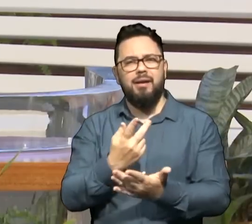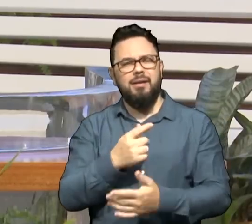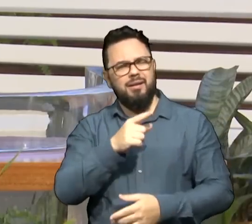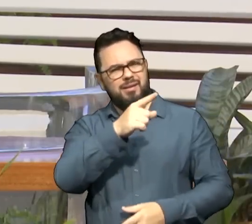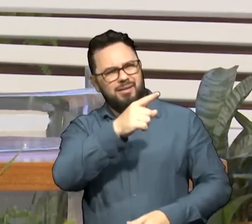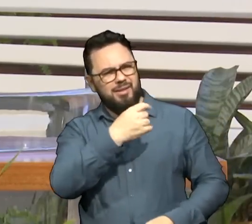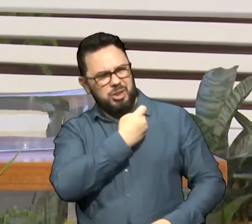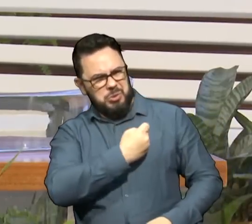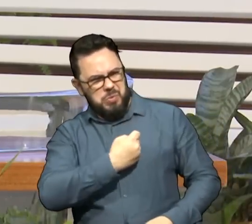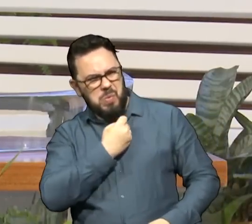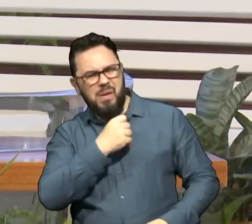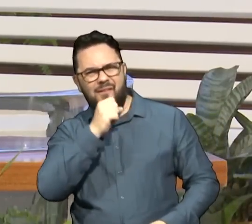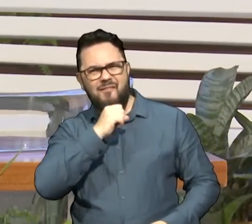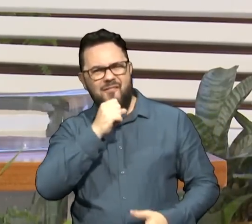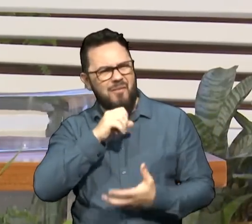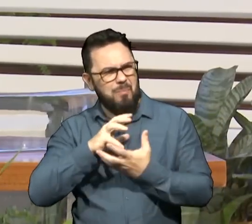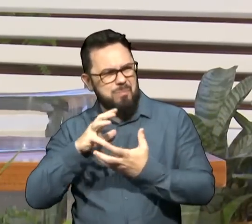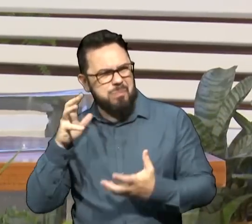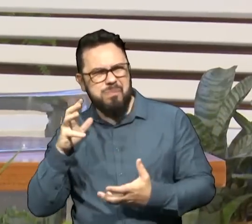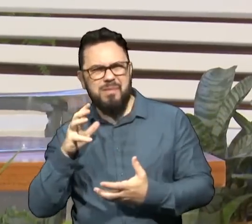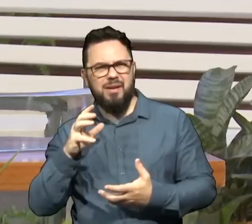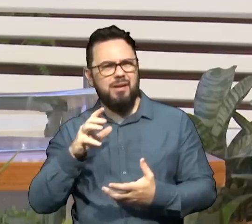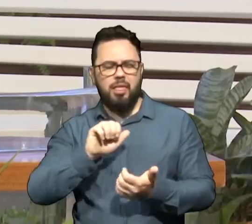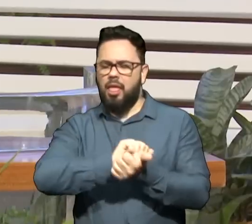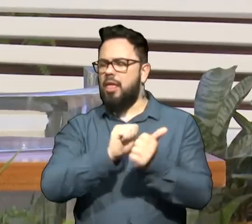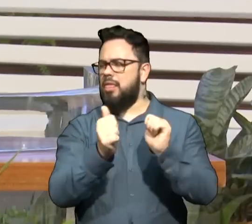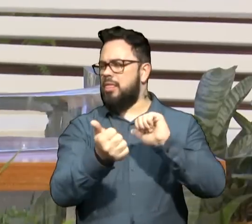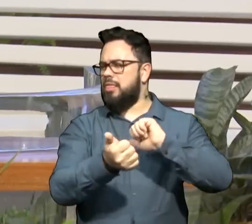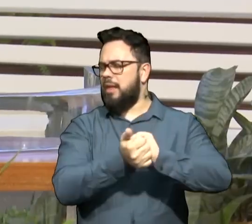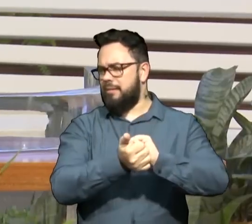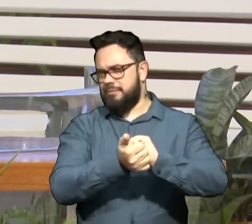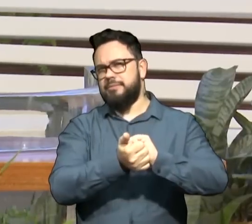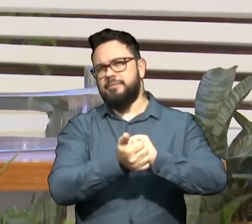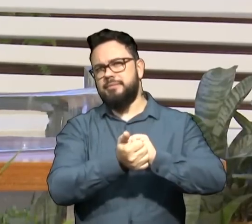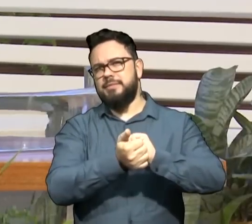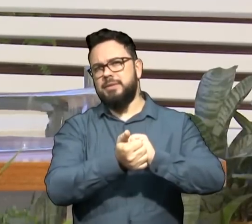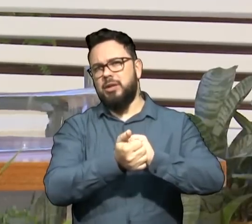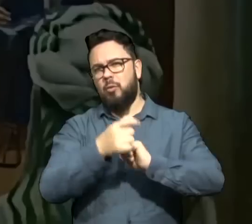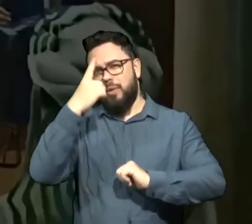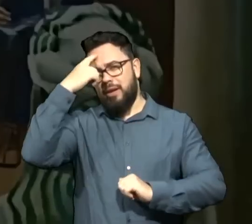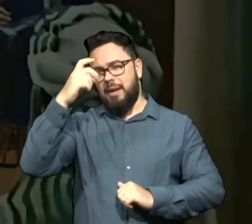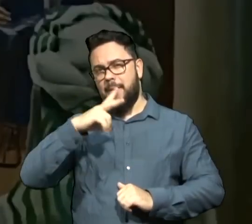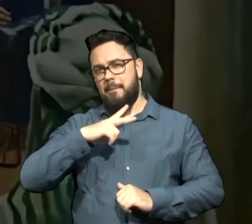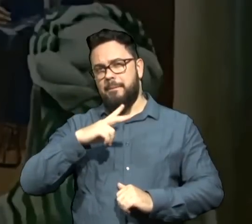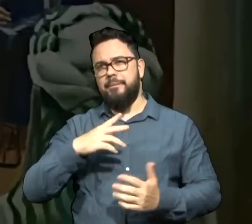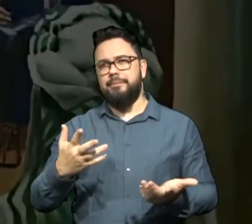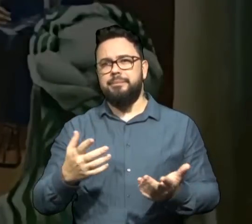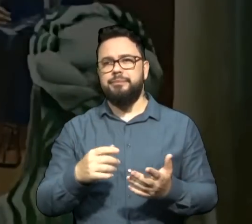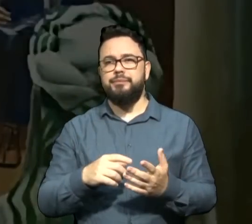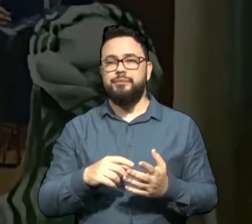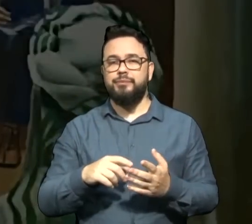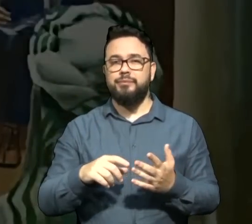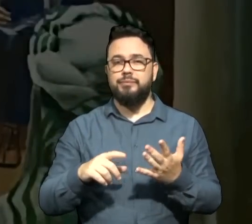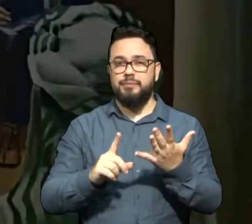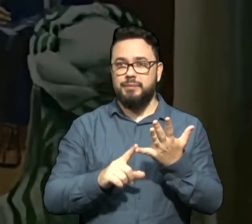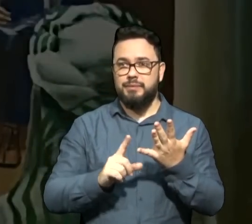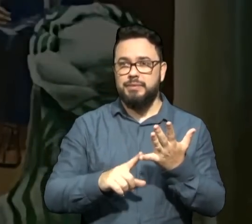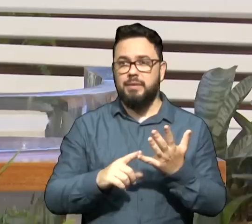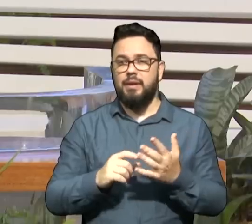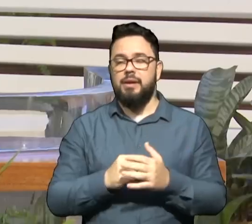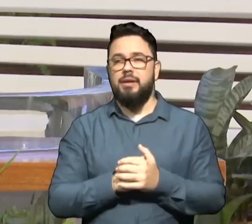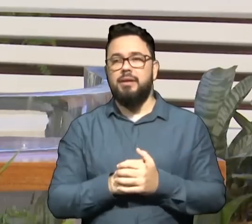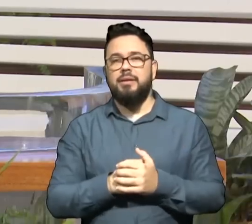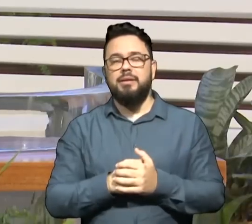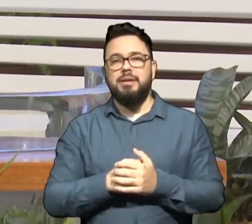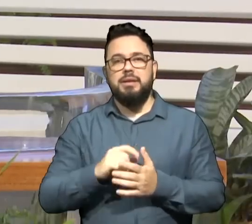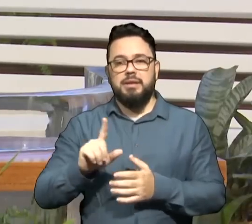tá velho ele já tá meio caduco vamos adaptar o evangelho ao helenismo número cinco ex seguidores de João Batista